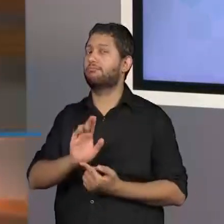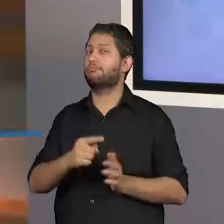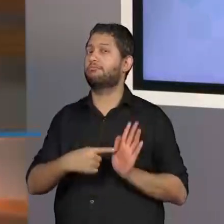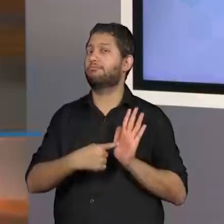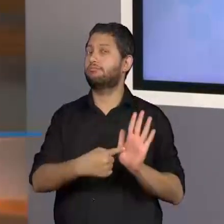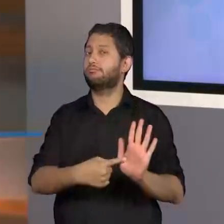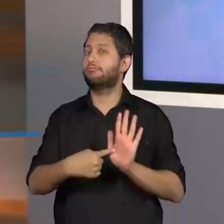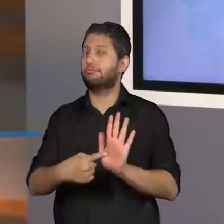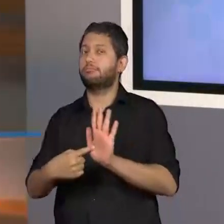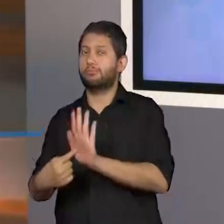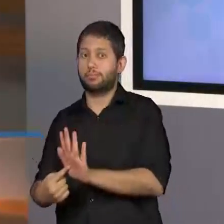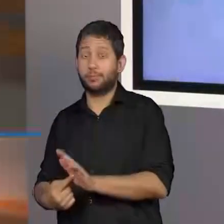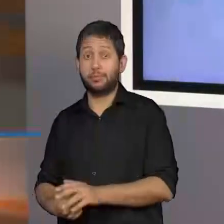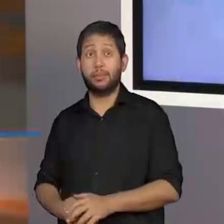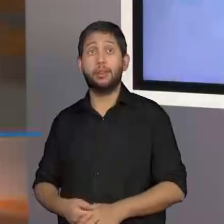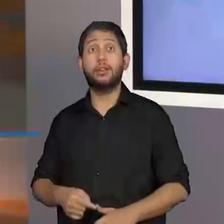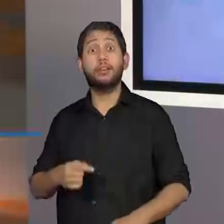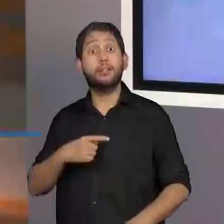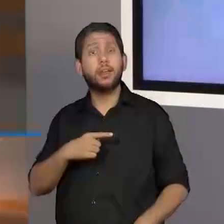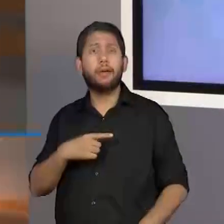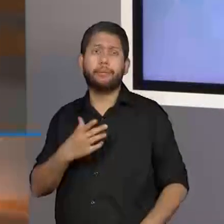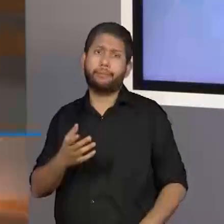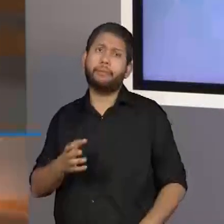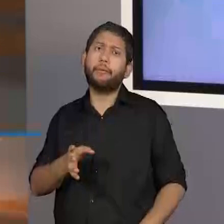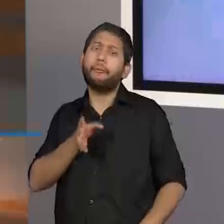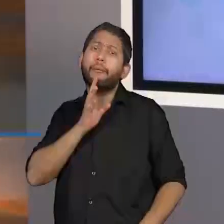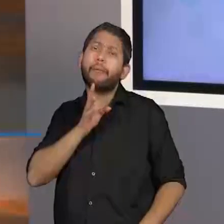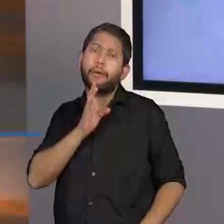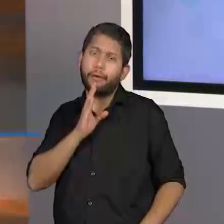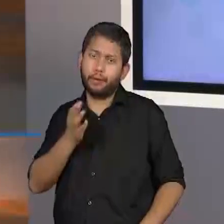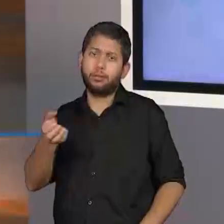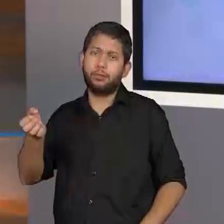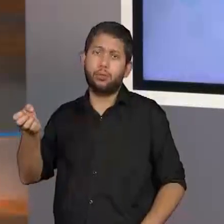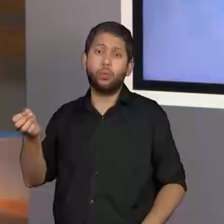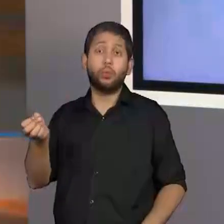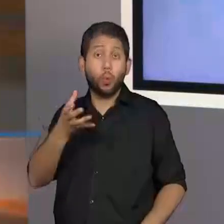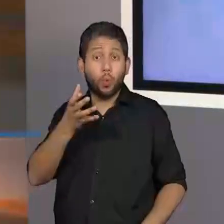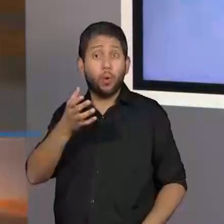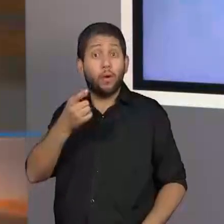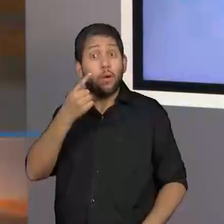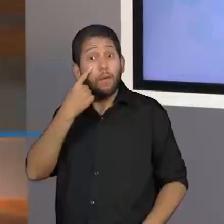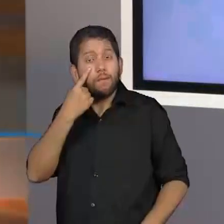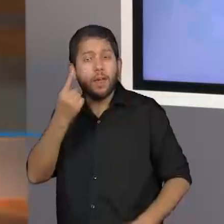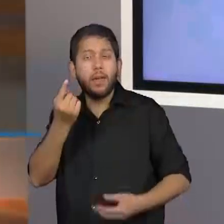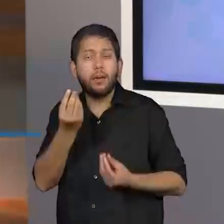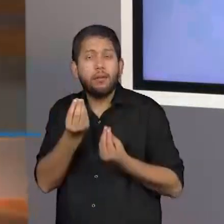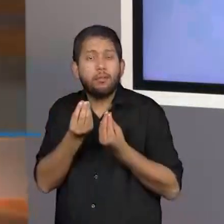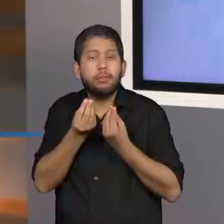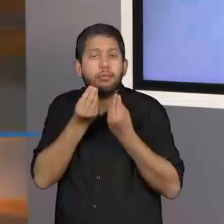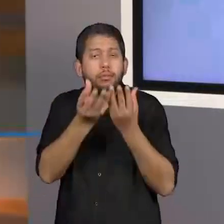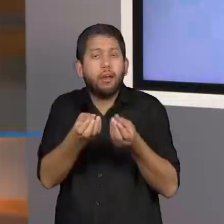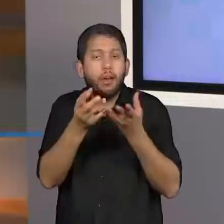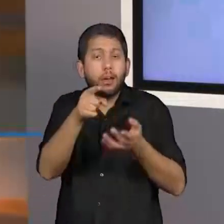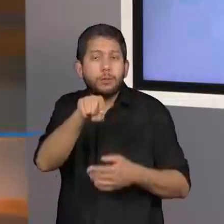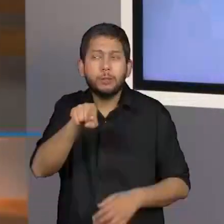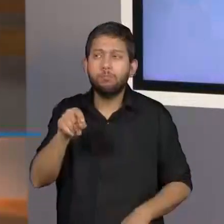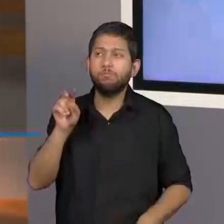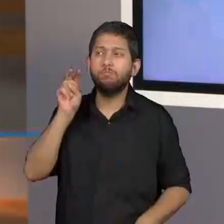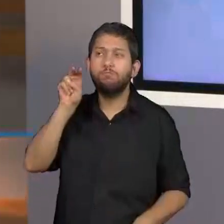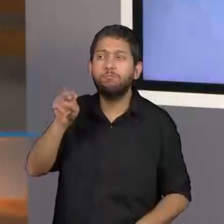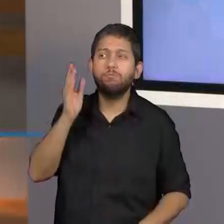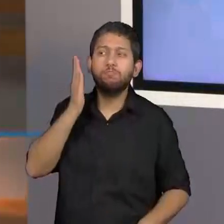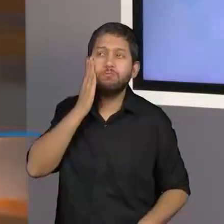Hoje nós vamos conhecer uma fábula que é bem legal e traz aí uma interpretação bacana. E você vai me ajudar